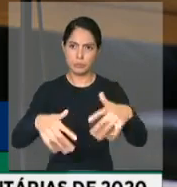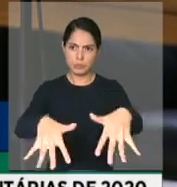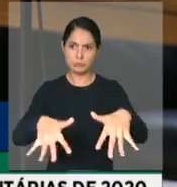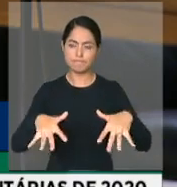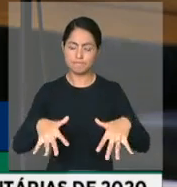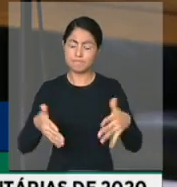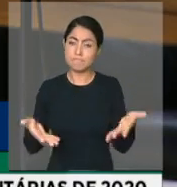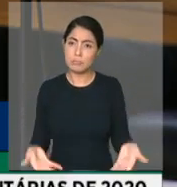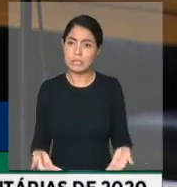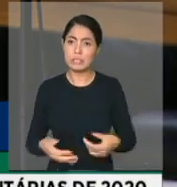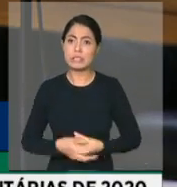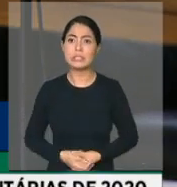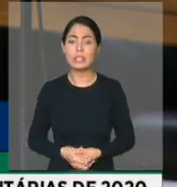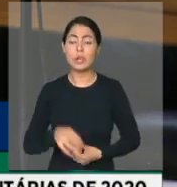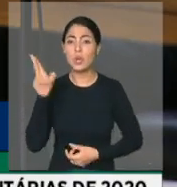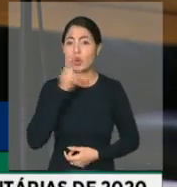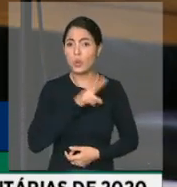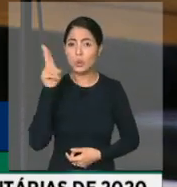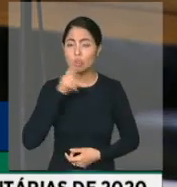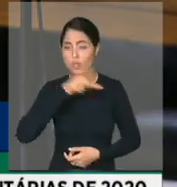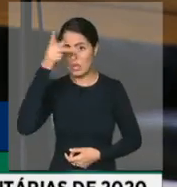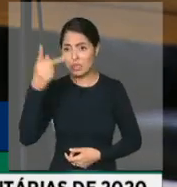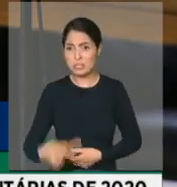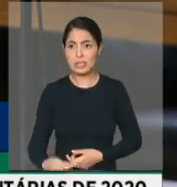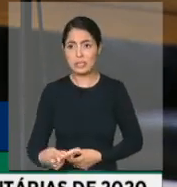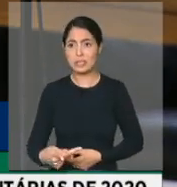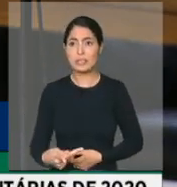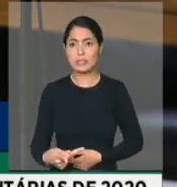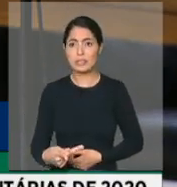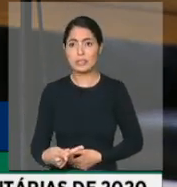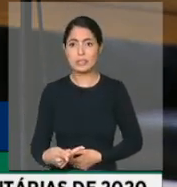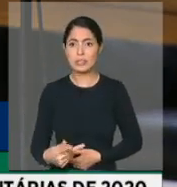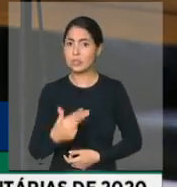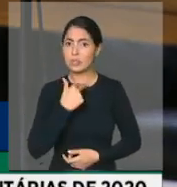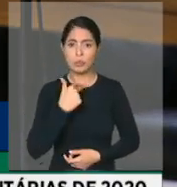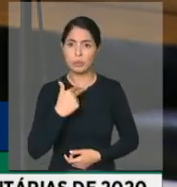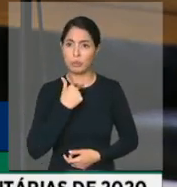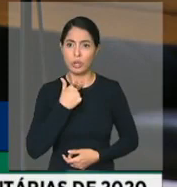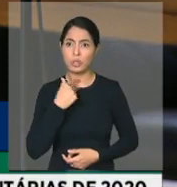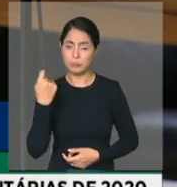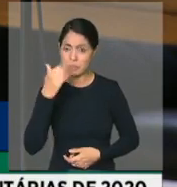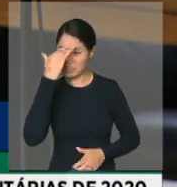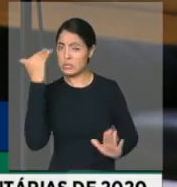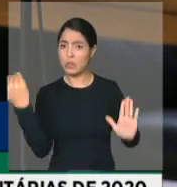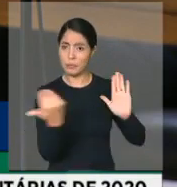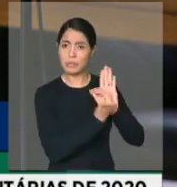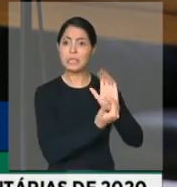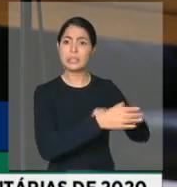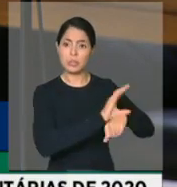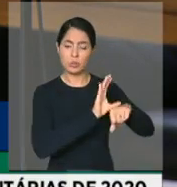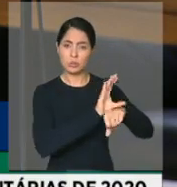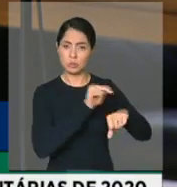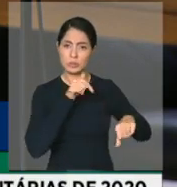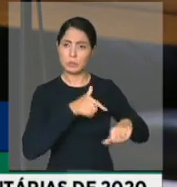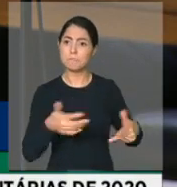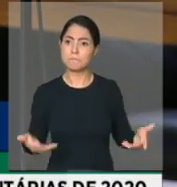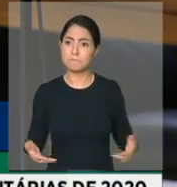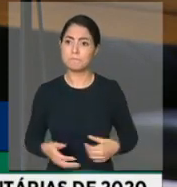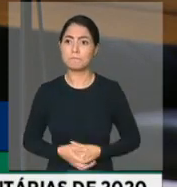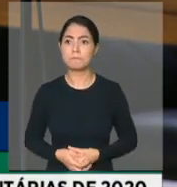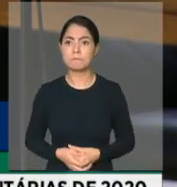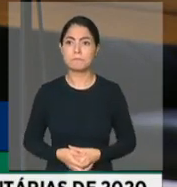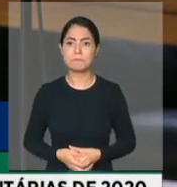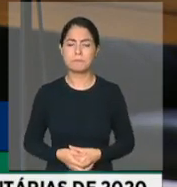a resolução de emergência aprovada por essa Casa não pressupõe passar por cima de preceitos constitucionais. E nós